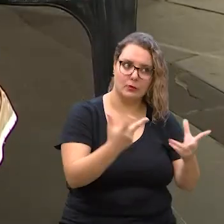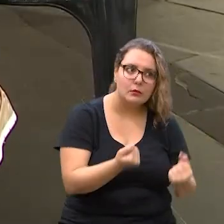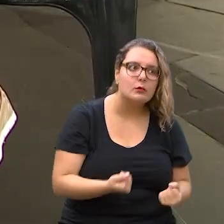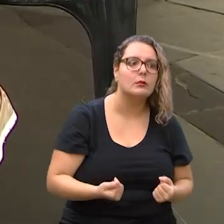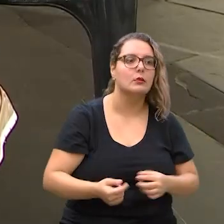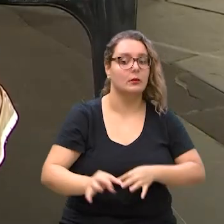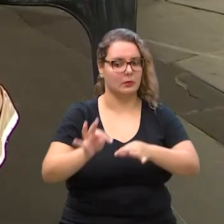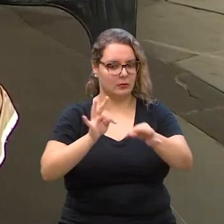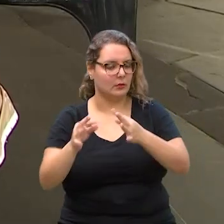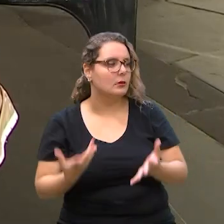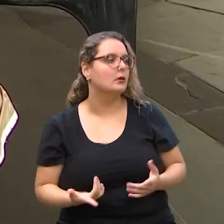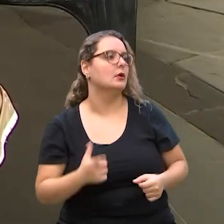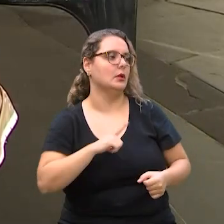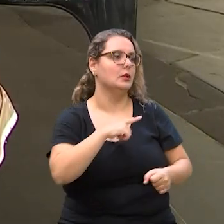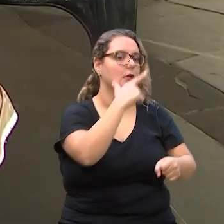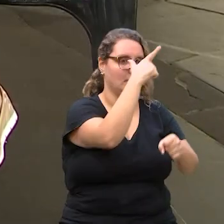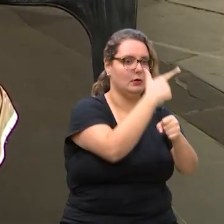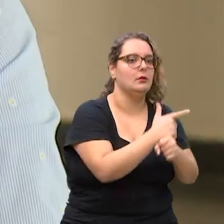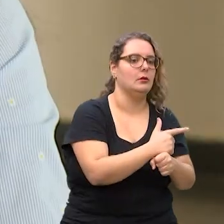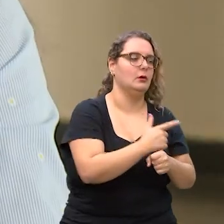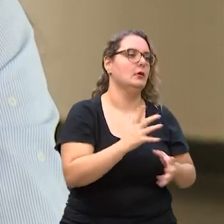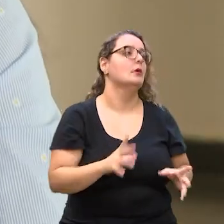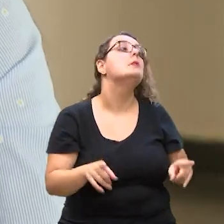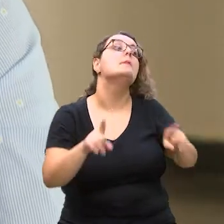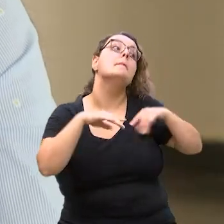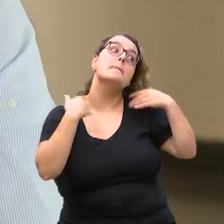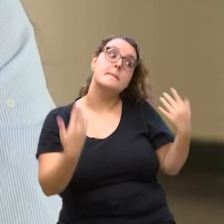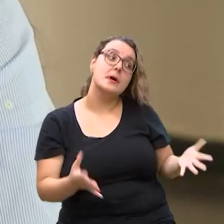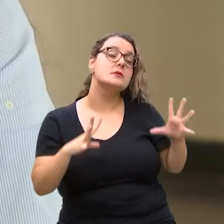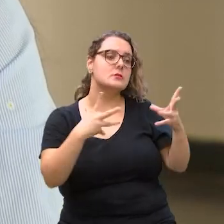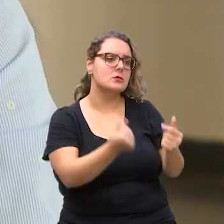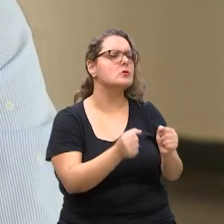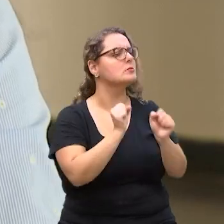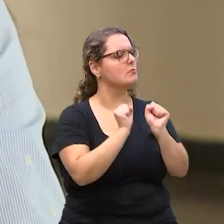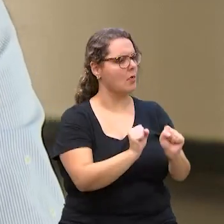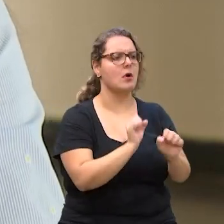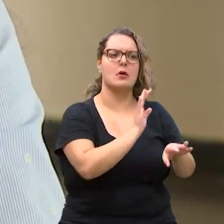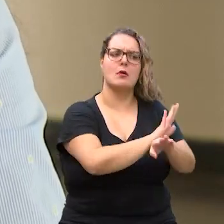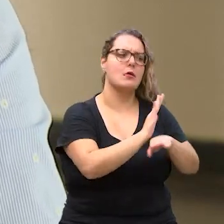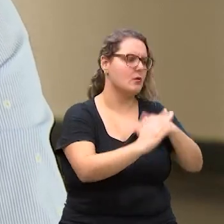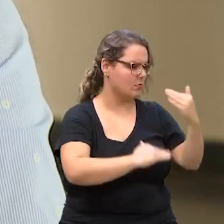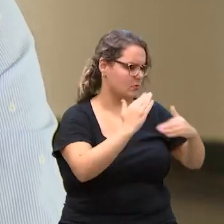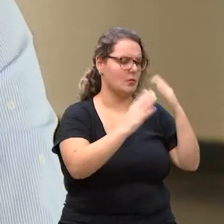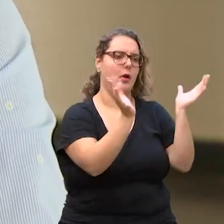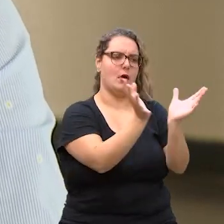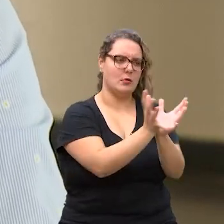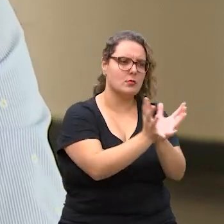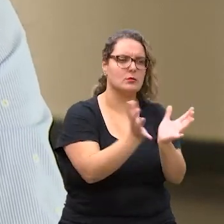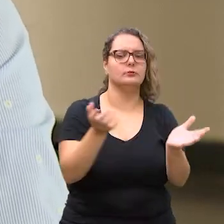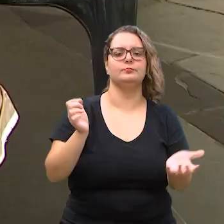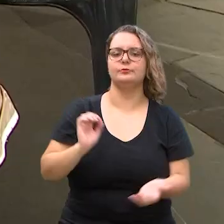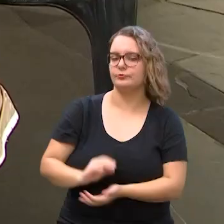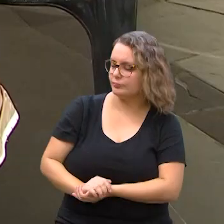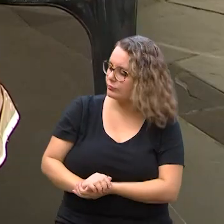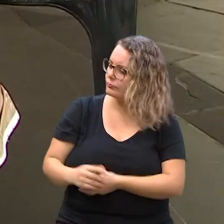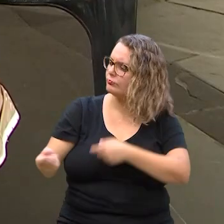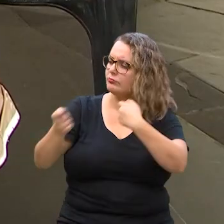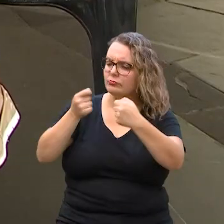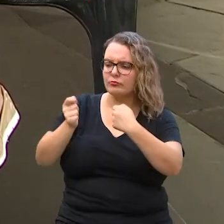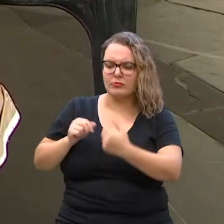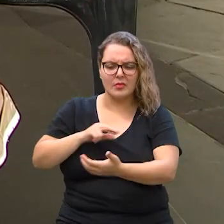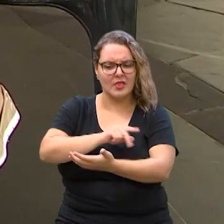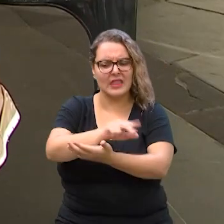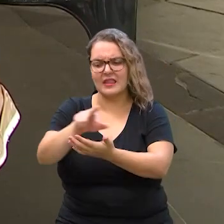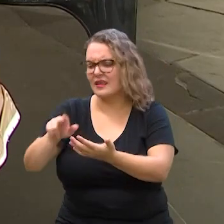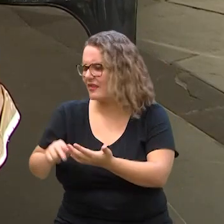do técnico, existe o papel do líder, do capitão da equipe, mas que todos podem contribuir para a evolução do time. Eu já